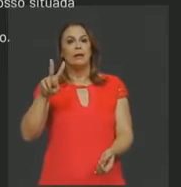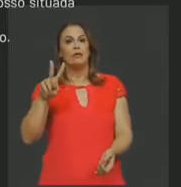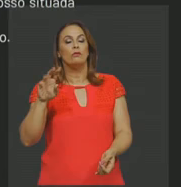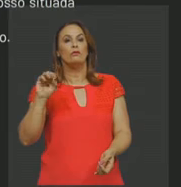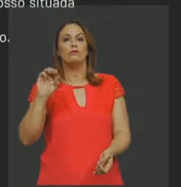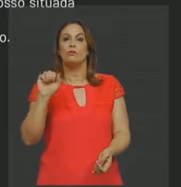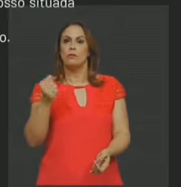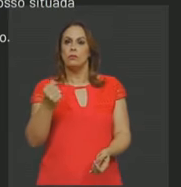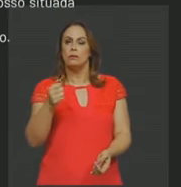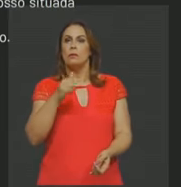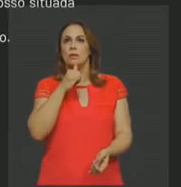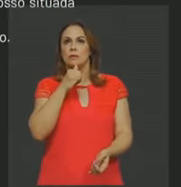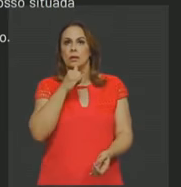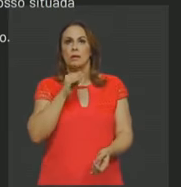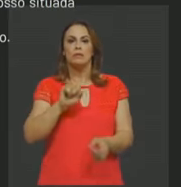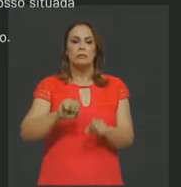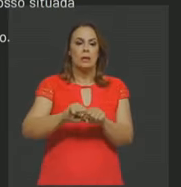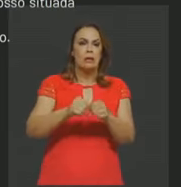Nós temos também,